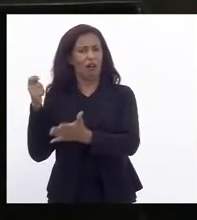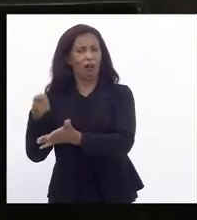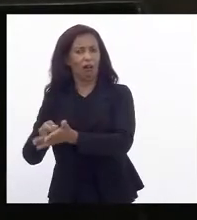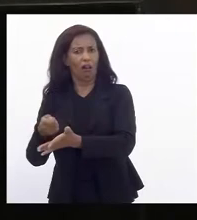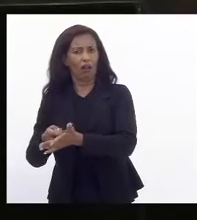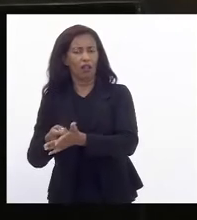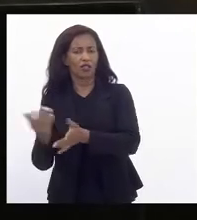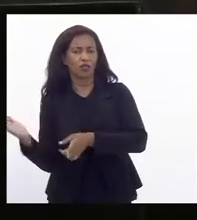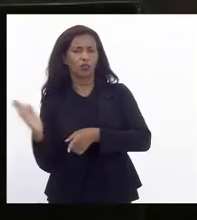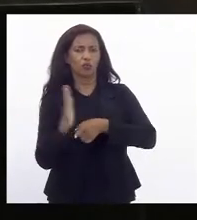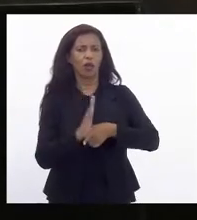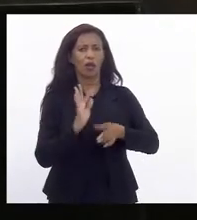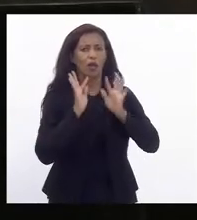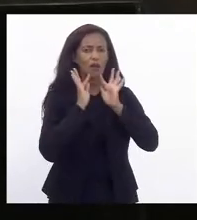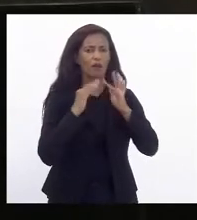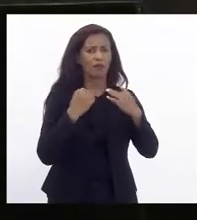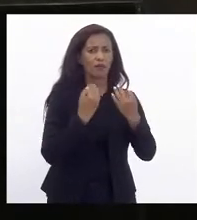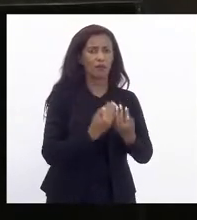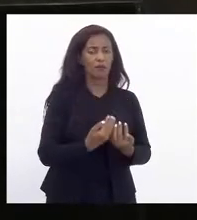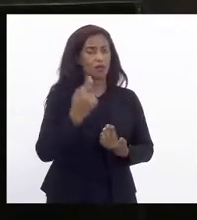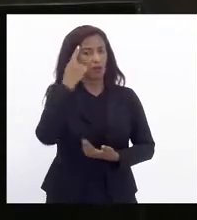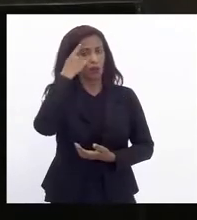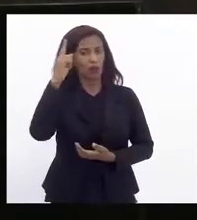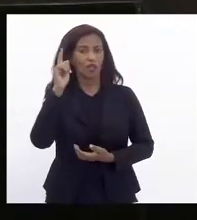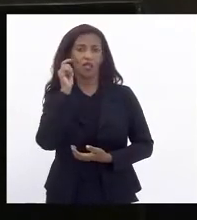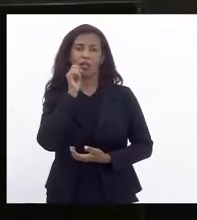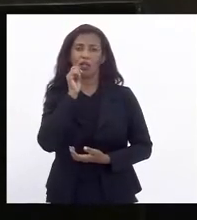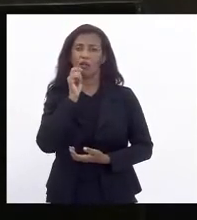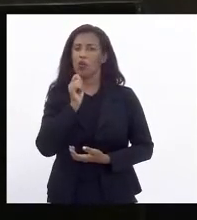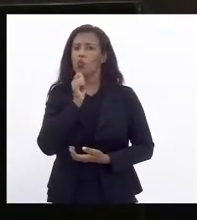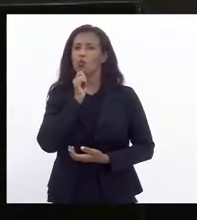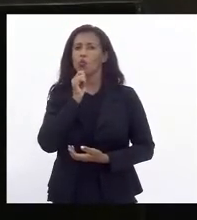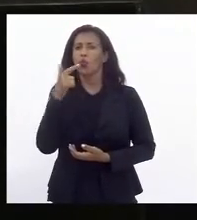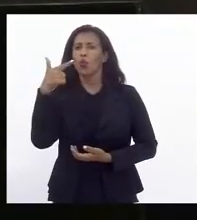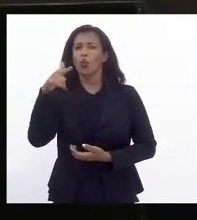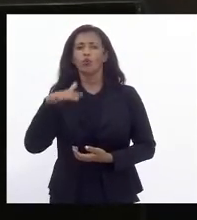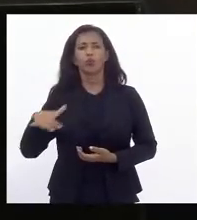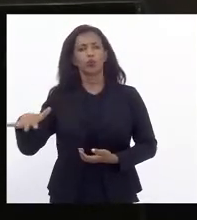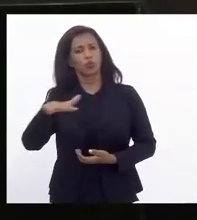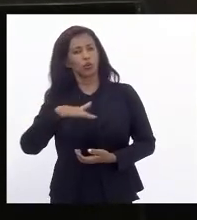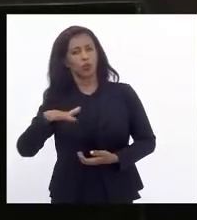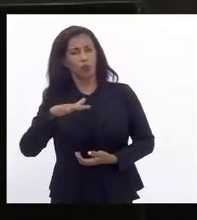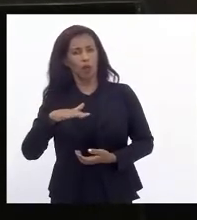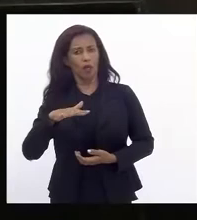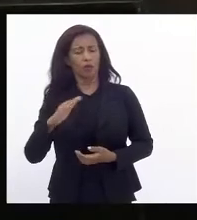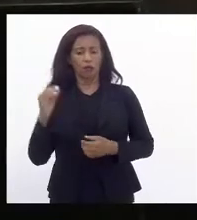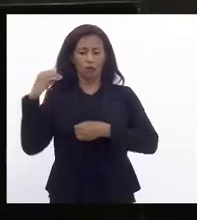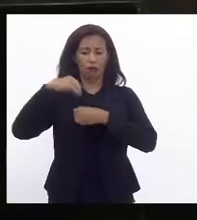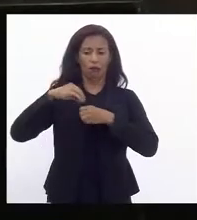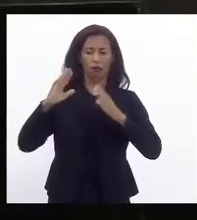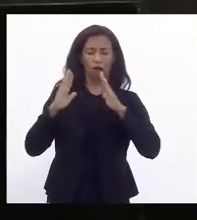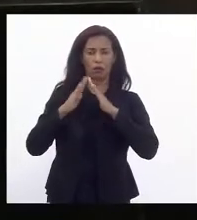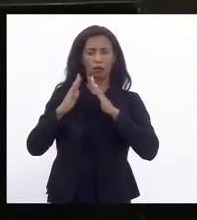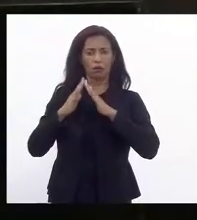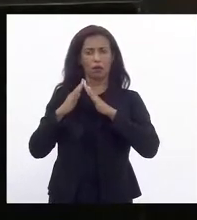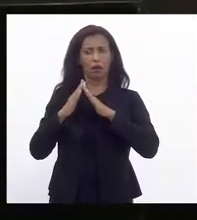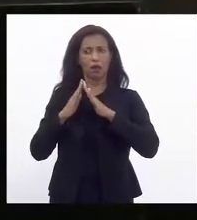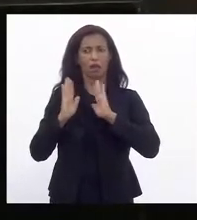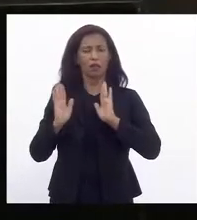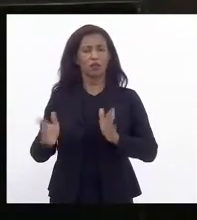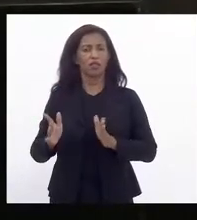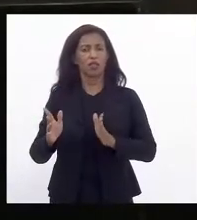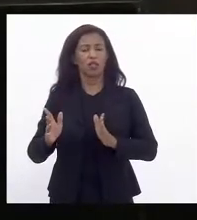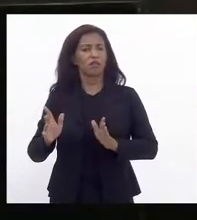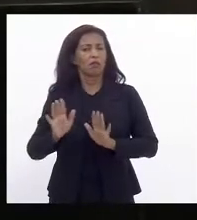o sustento dos seus. Então, a ideia de que a mulher não ocupa outros espaços que não da rotina de casa, ela já não